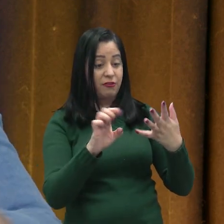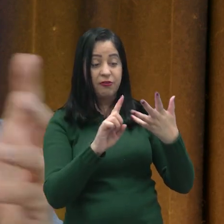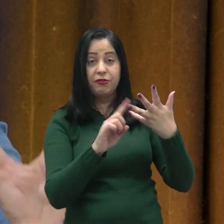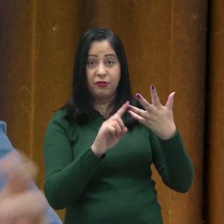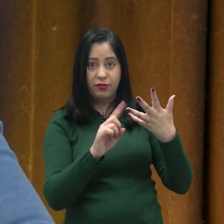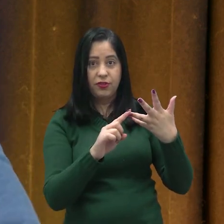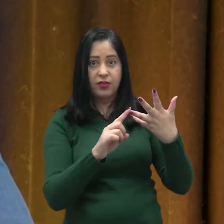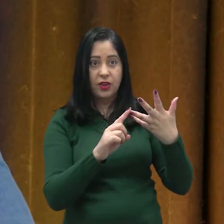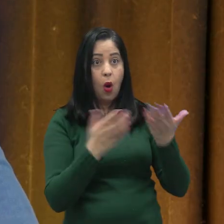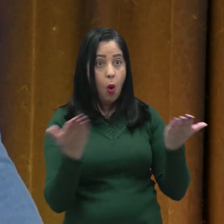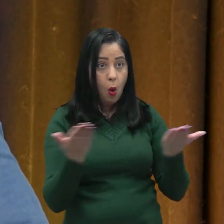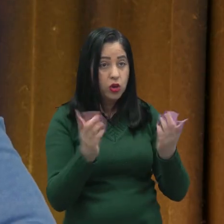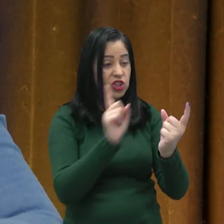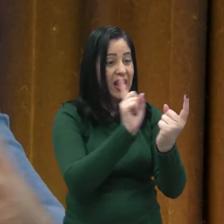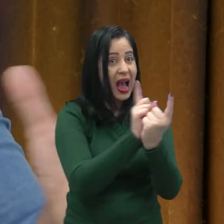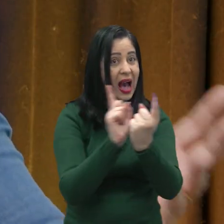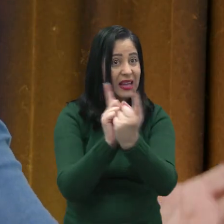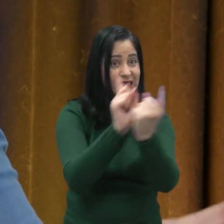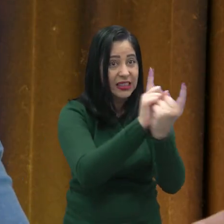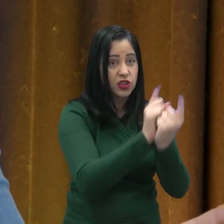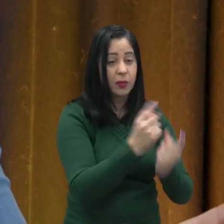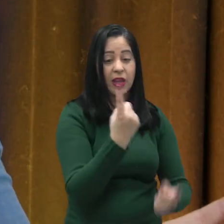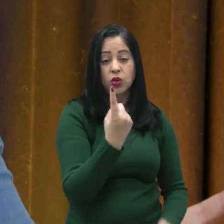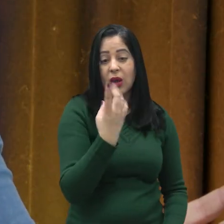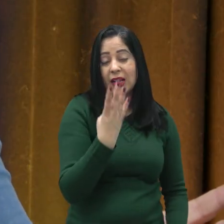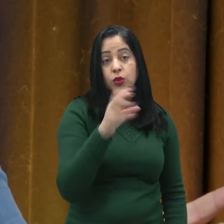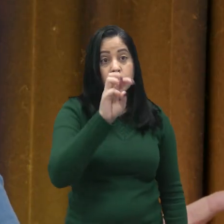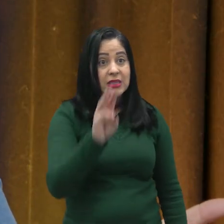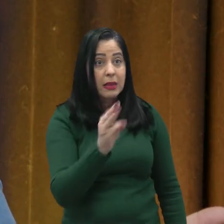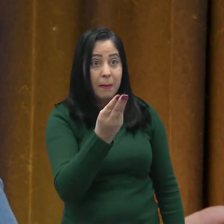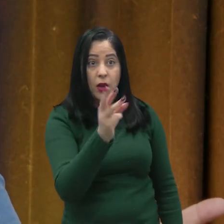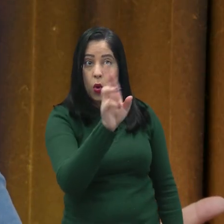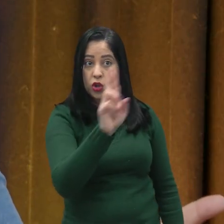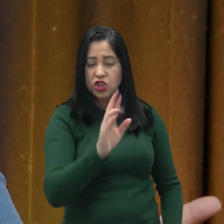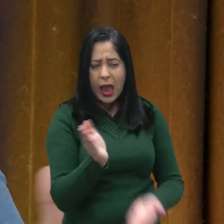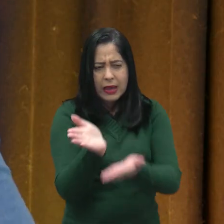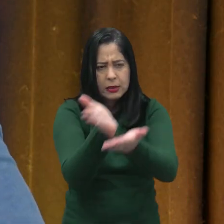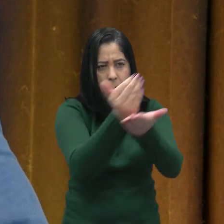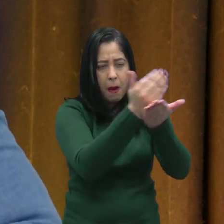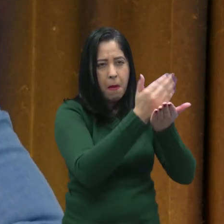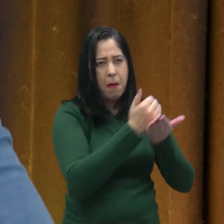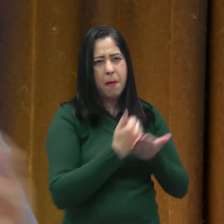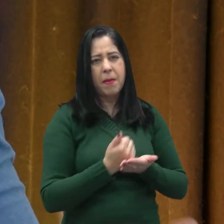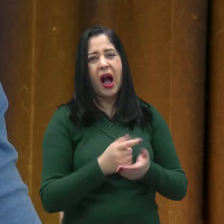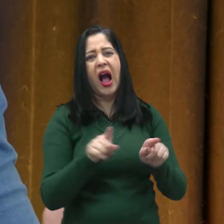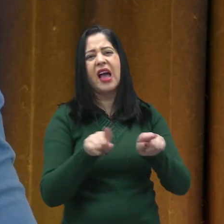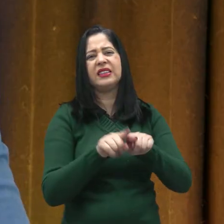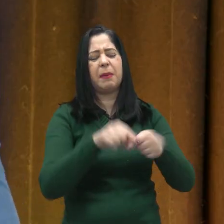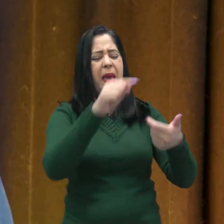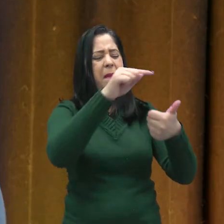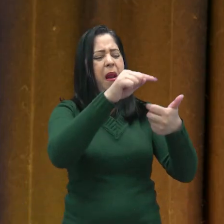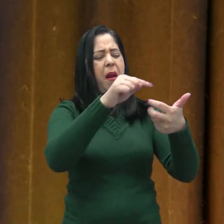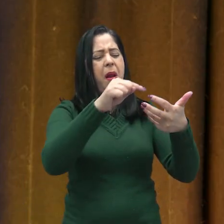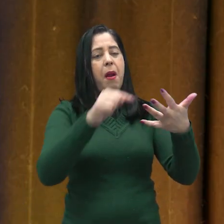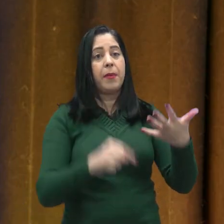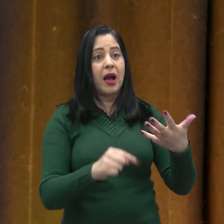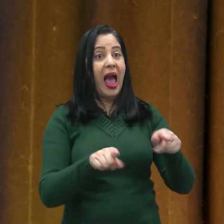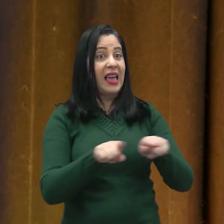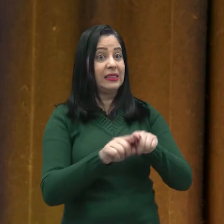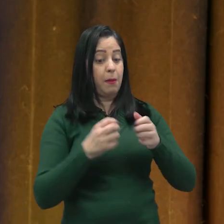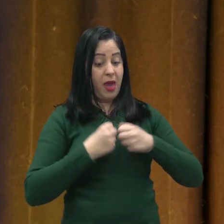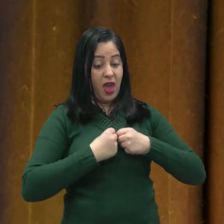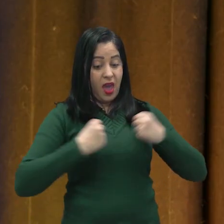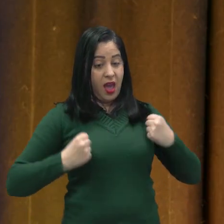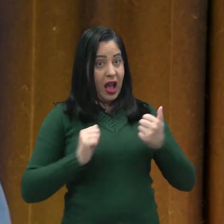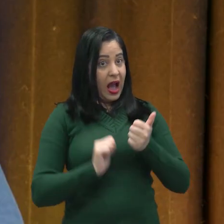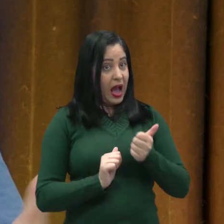criou uma situação que hoje ela tem de mais de 14 milhões em projetos, entendeu? Entre várias outras, transformamos o Atleta